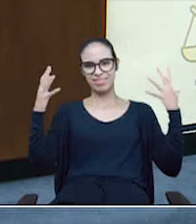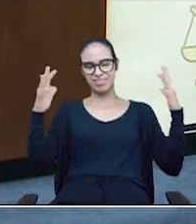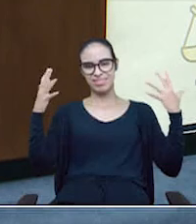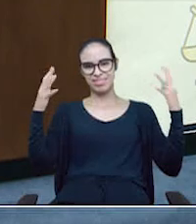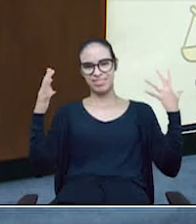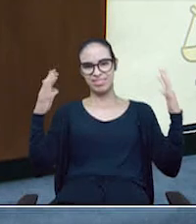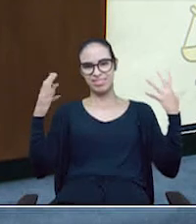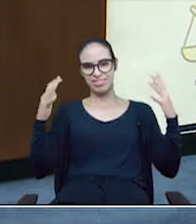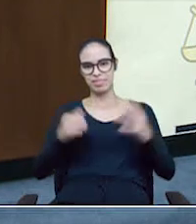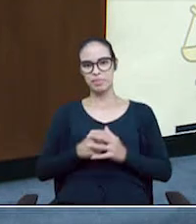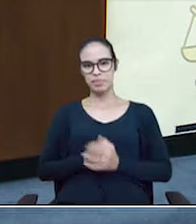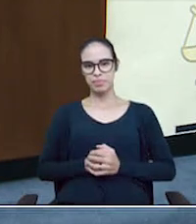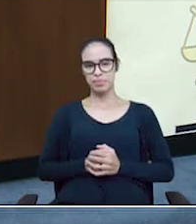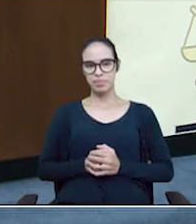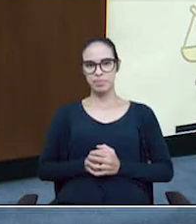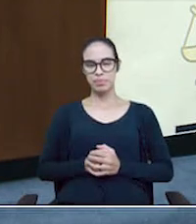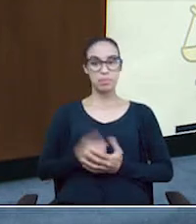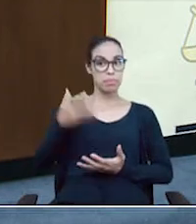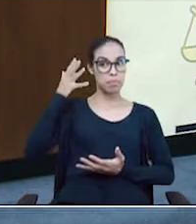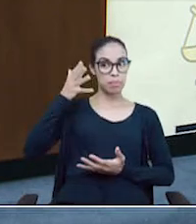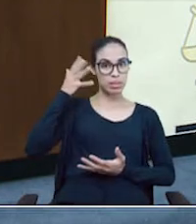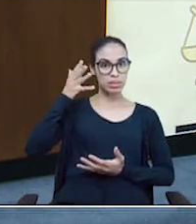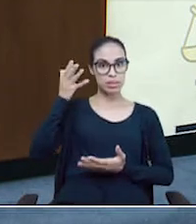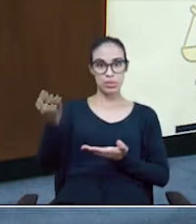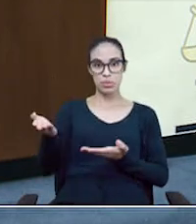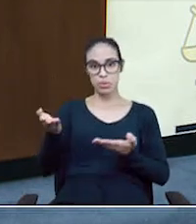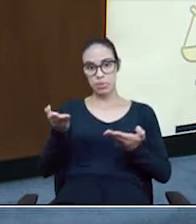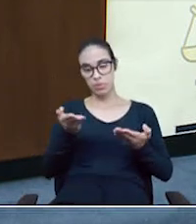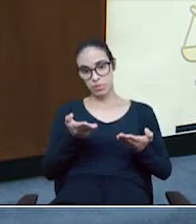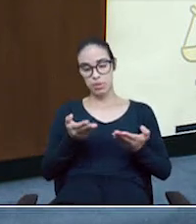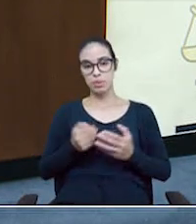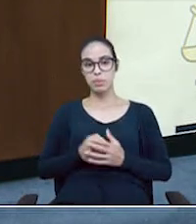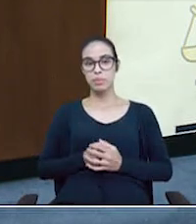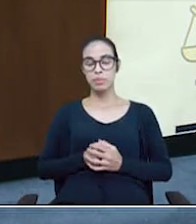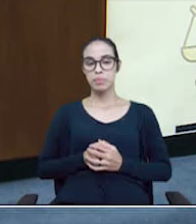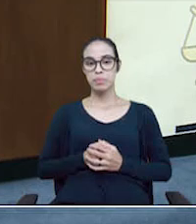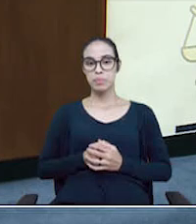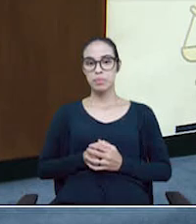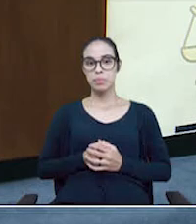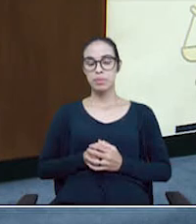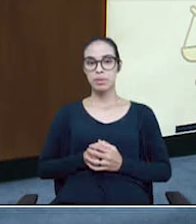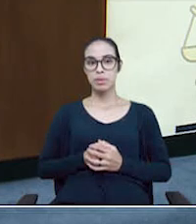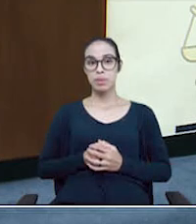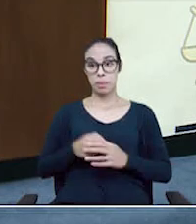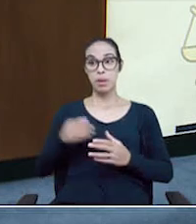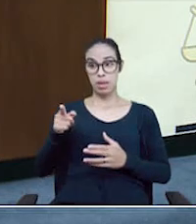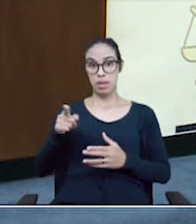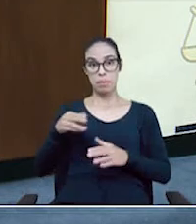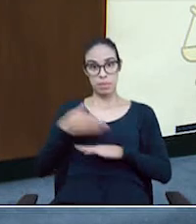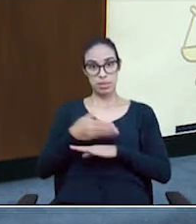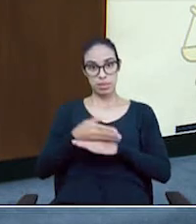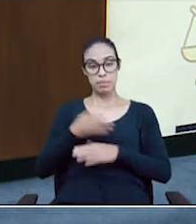E como palestrante, convidamos Sua Excelência, o senhor conselheiro do CNJ, Giovanni